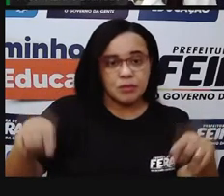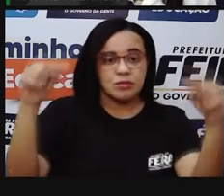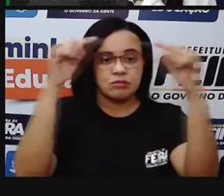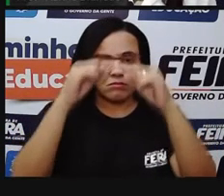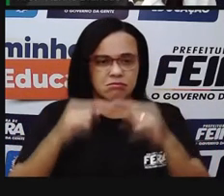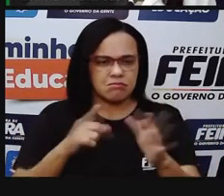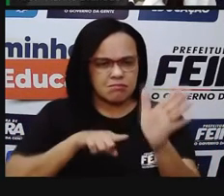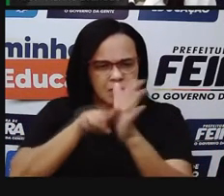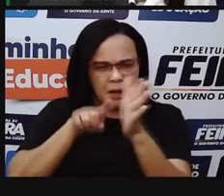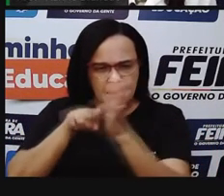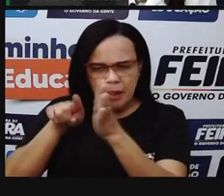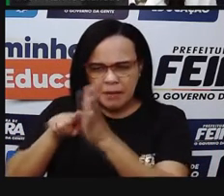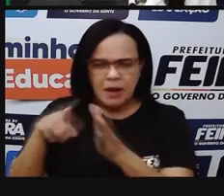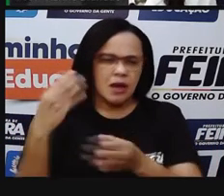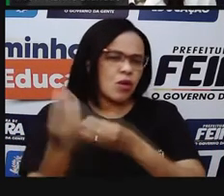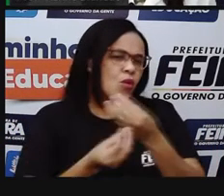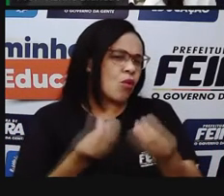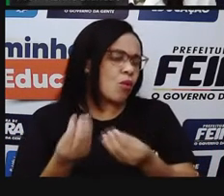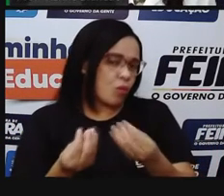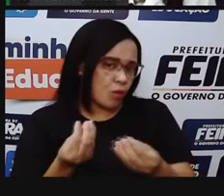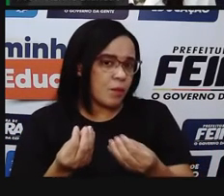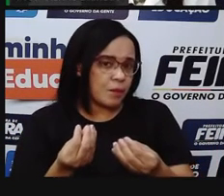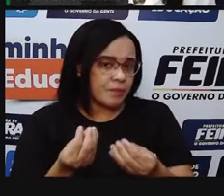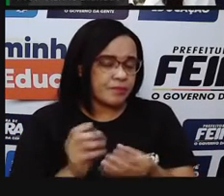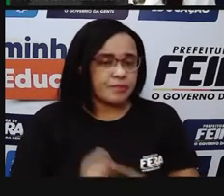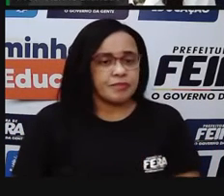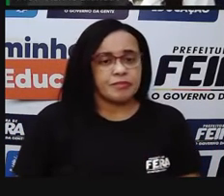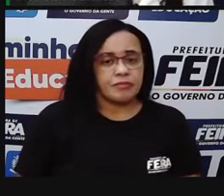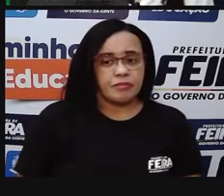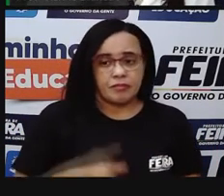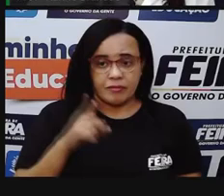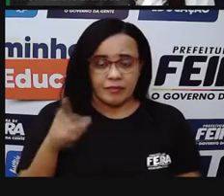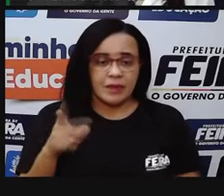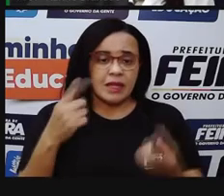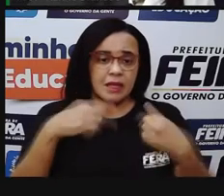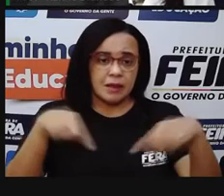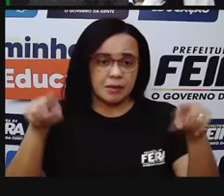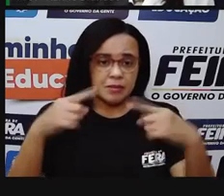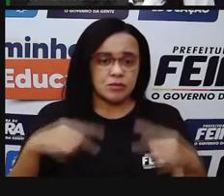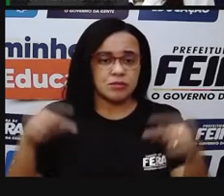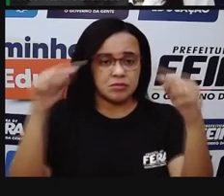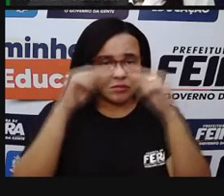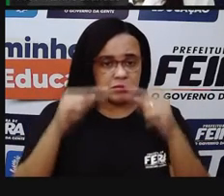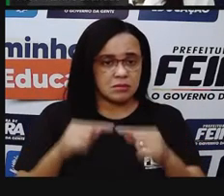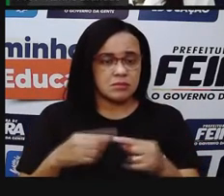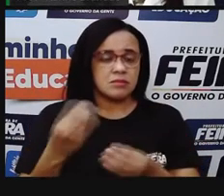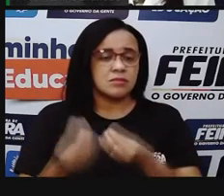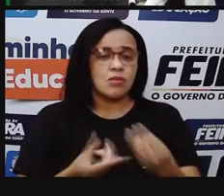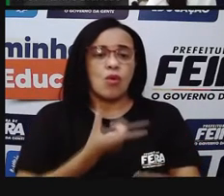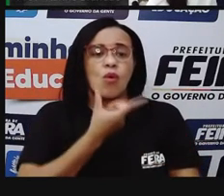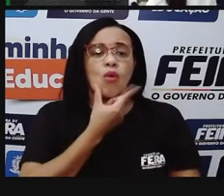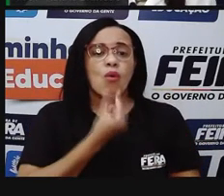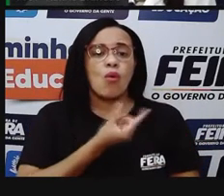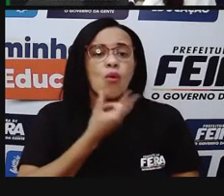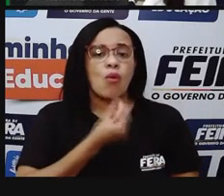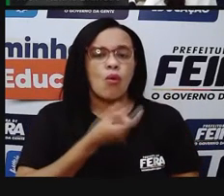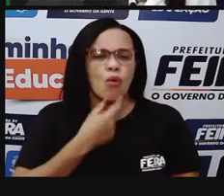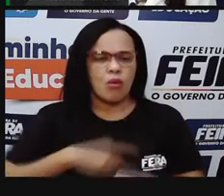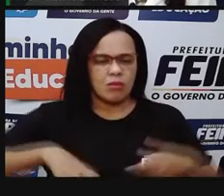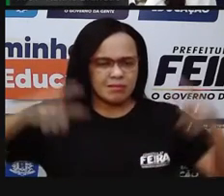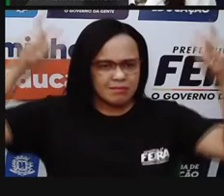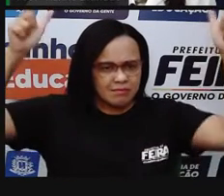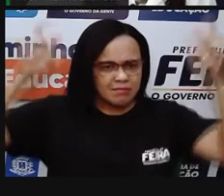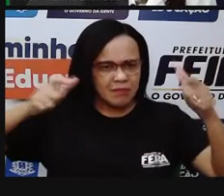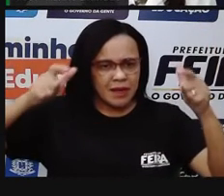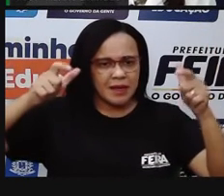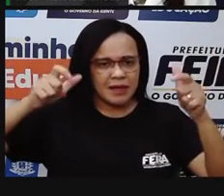ó, essa incrível curtição, pois o homem, rei do planeta. Será que nós somos reis do planeta mesmo? Será